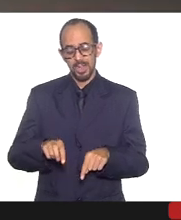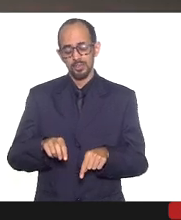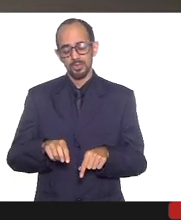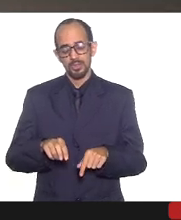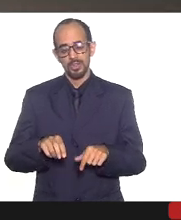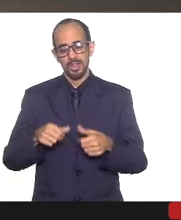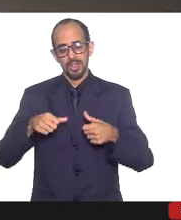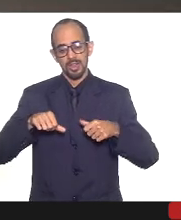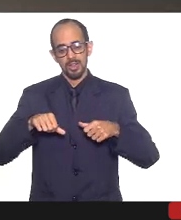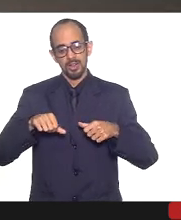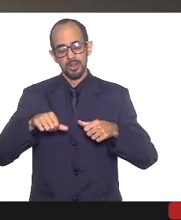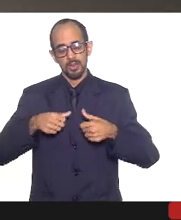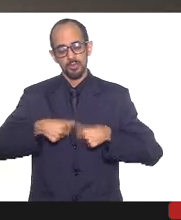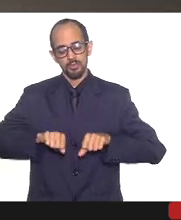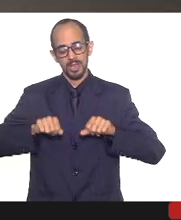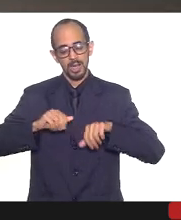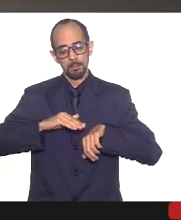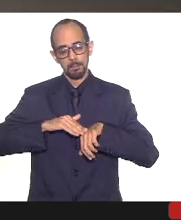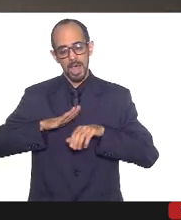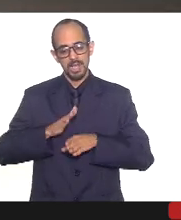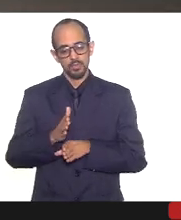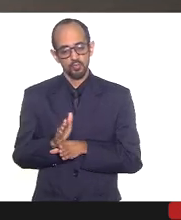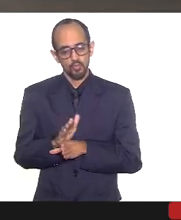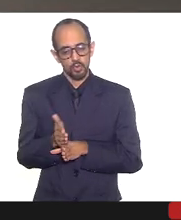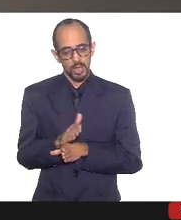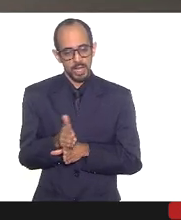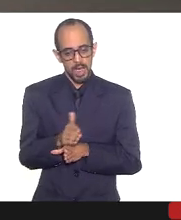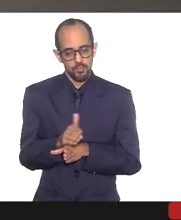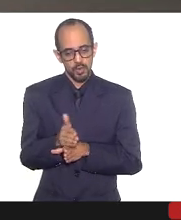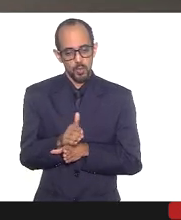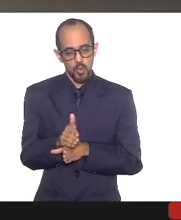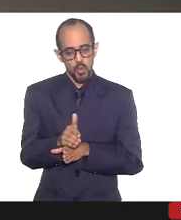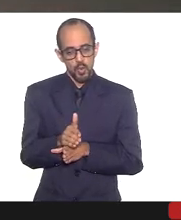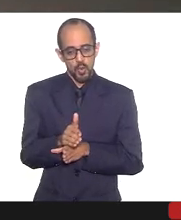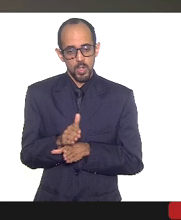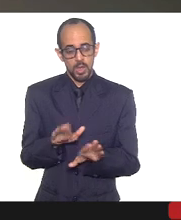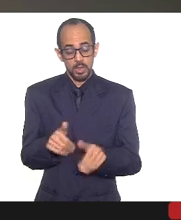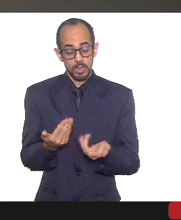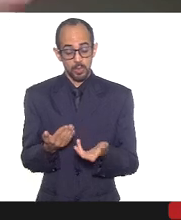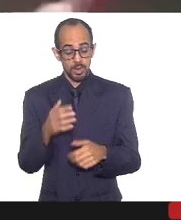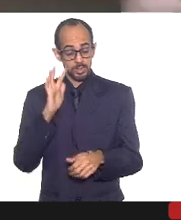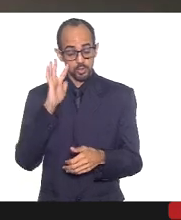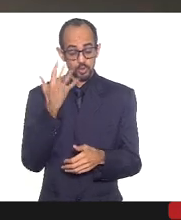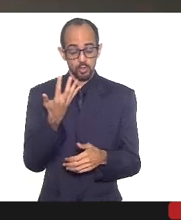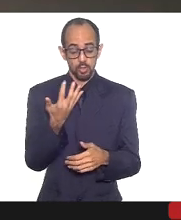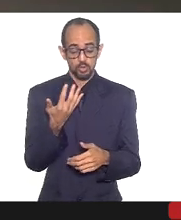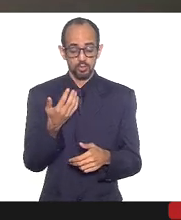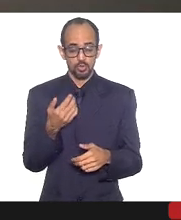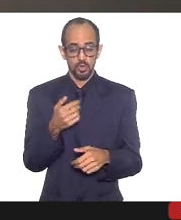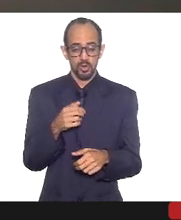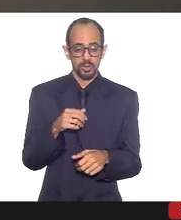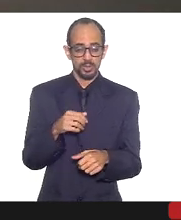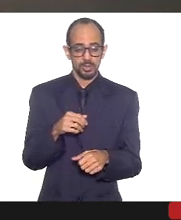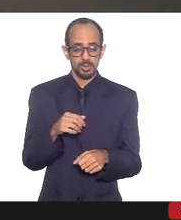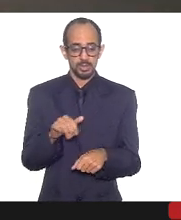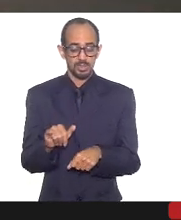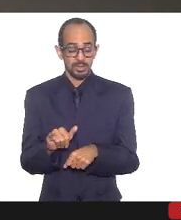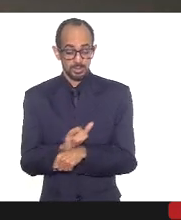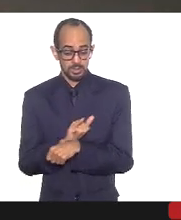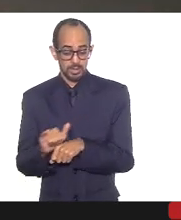uma coisa muito delicada. E essas soluções paliativas que têm sido encontradas em relação a 30 horas, em